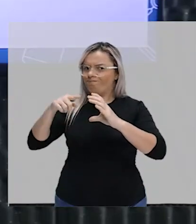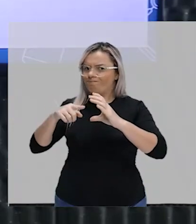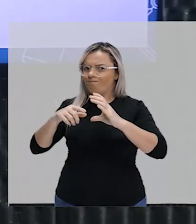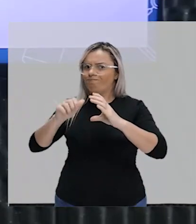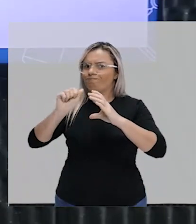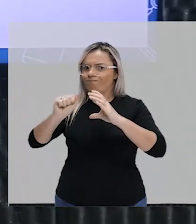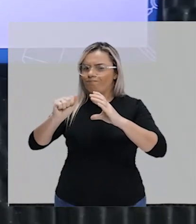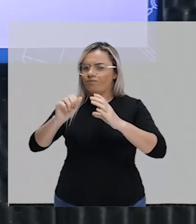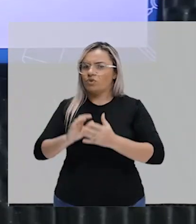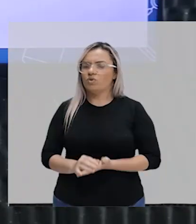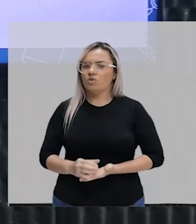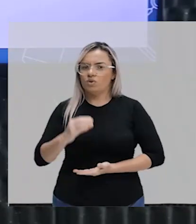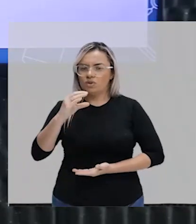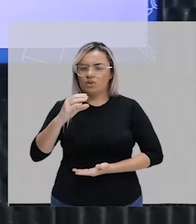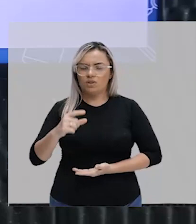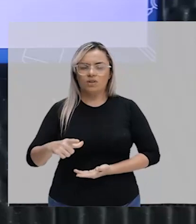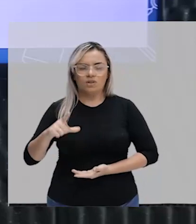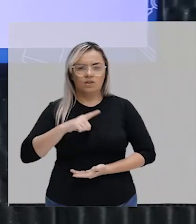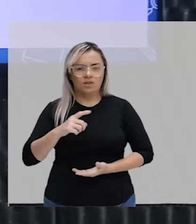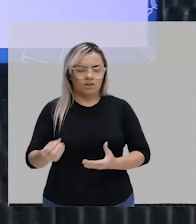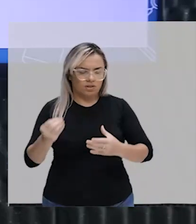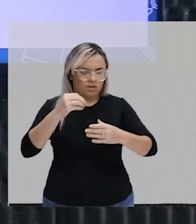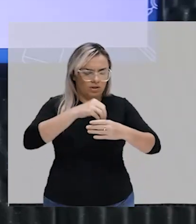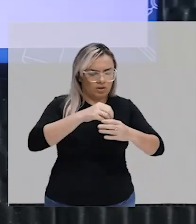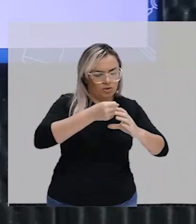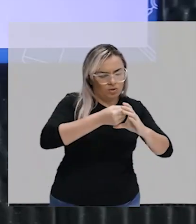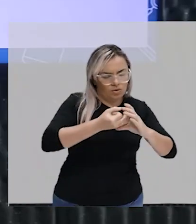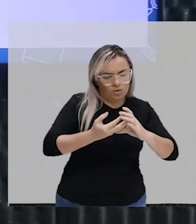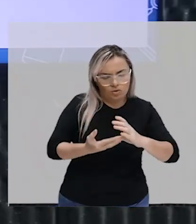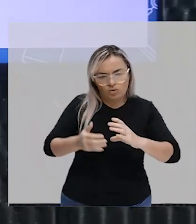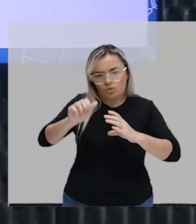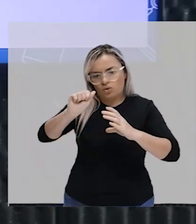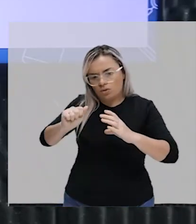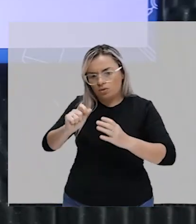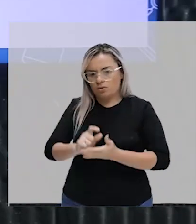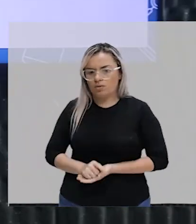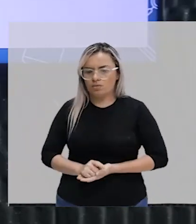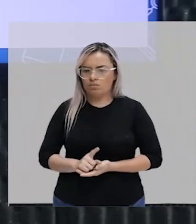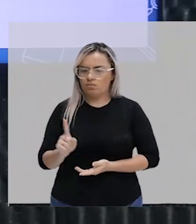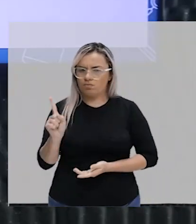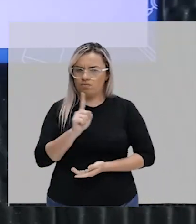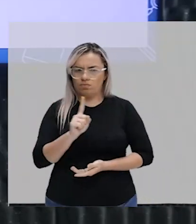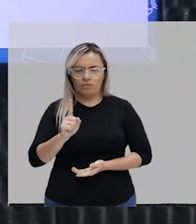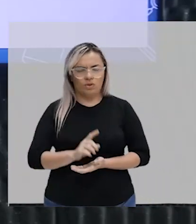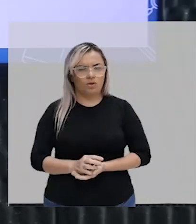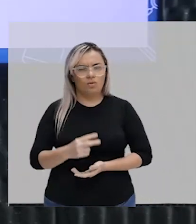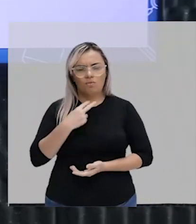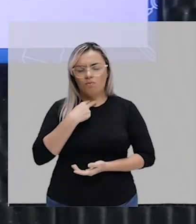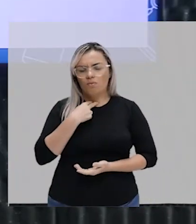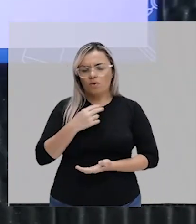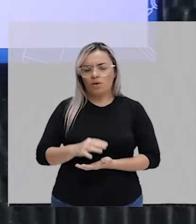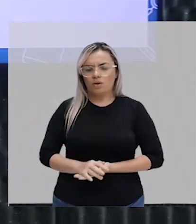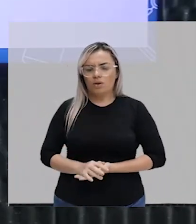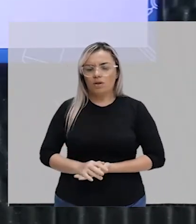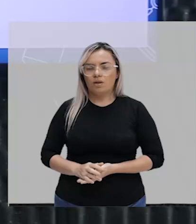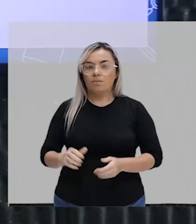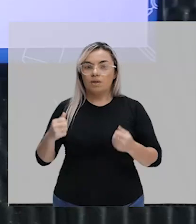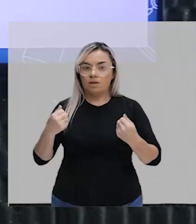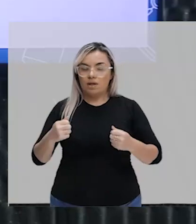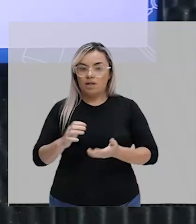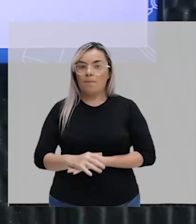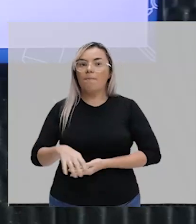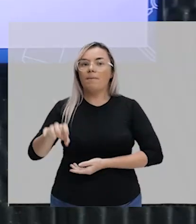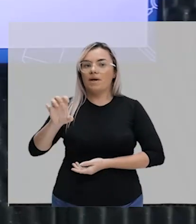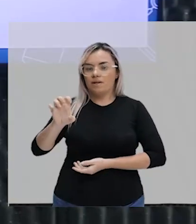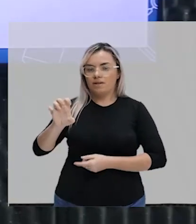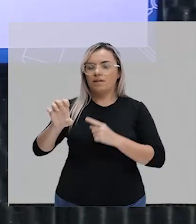A, o C está lá. Então, eu não vou dizer que ele não pertence. De outra forma, eu vou dizer que ele pertence. Então, da forma como está